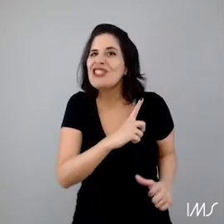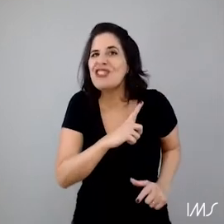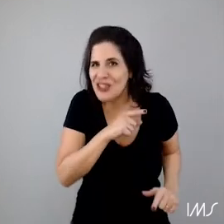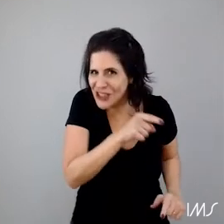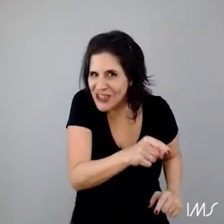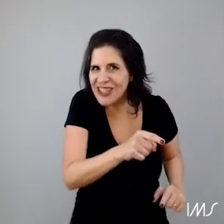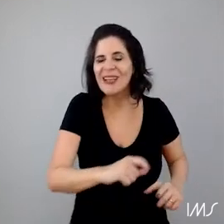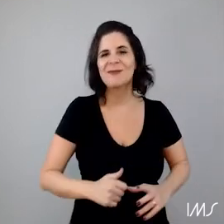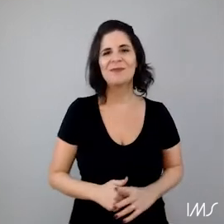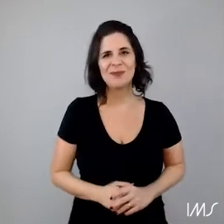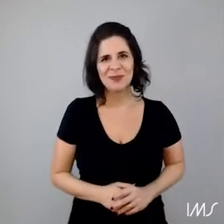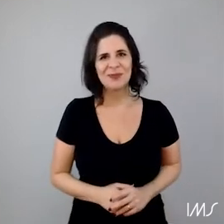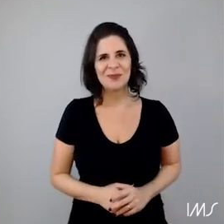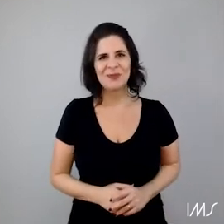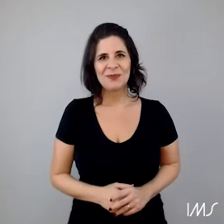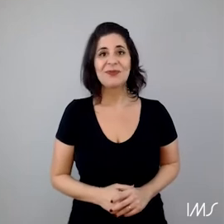muito